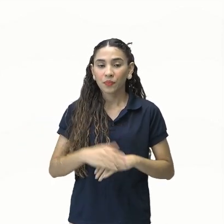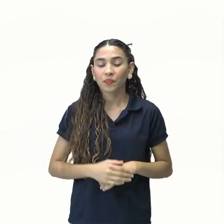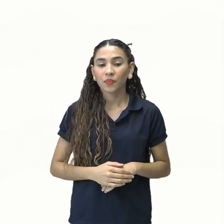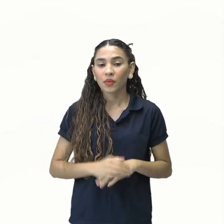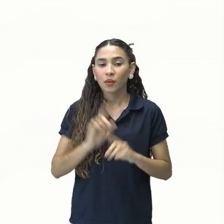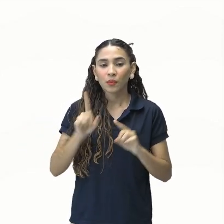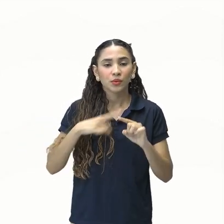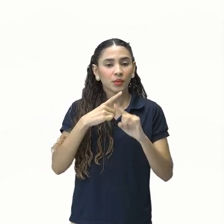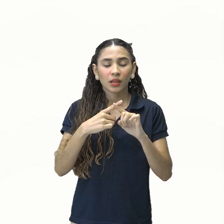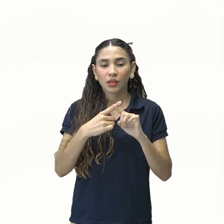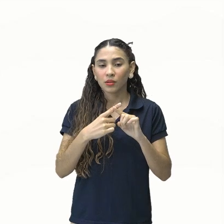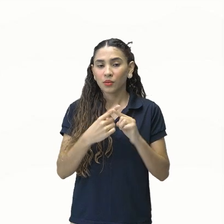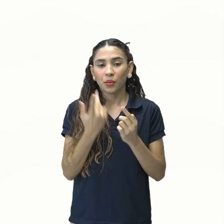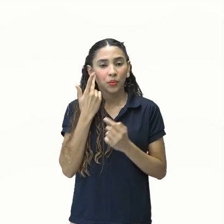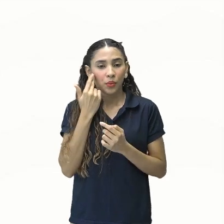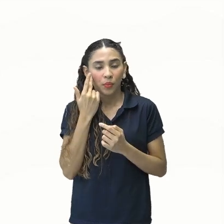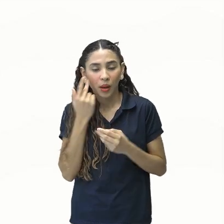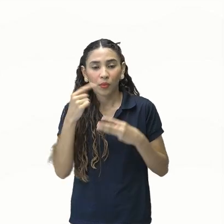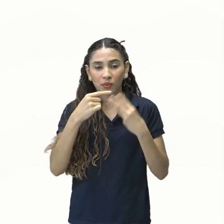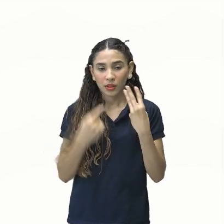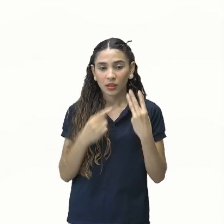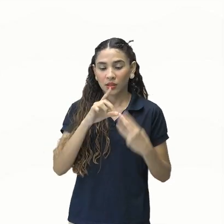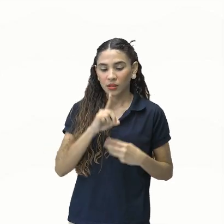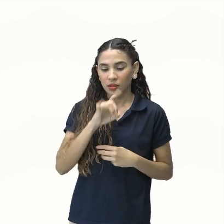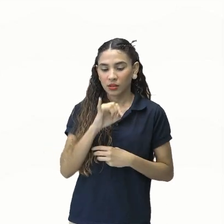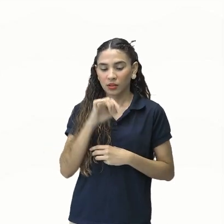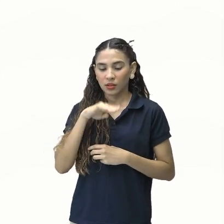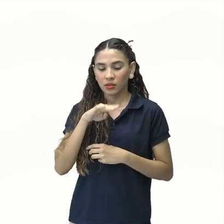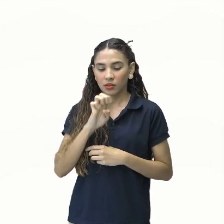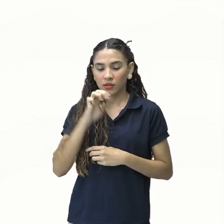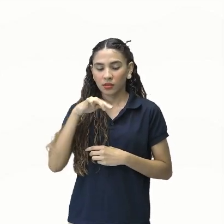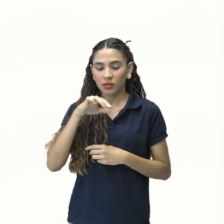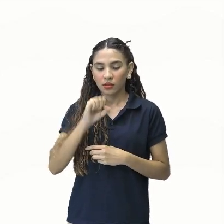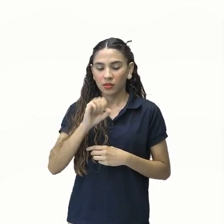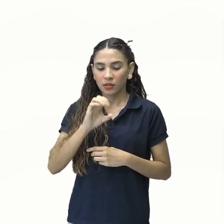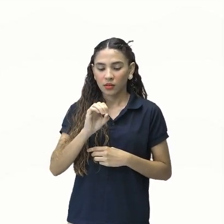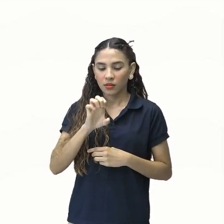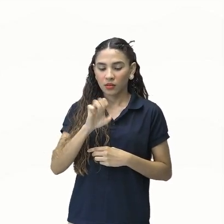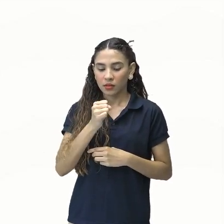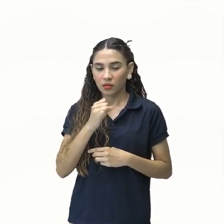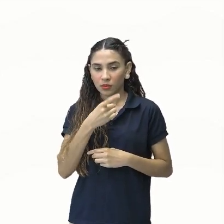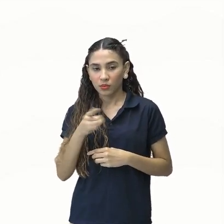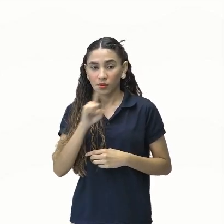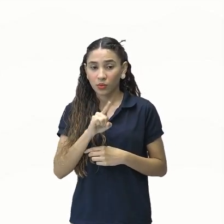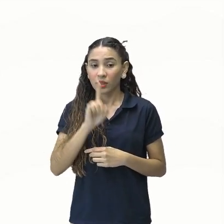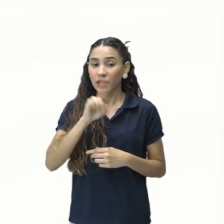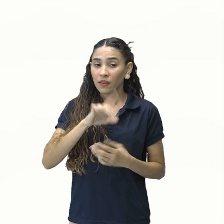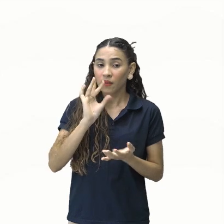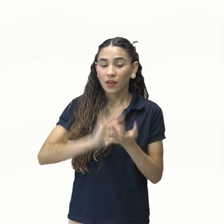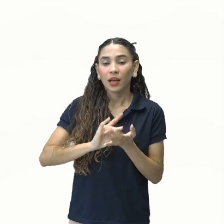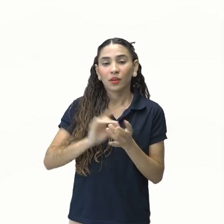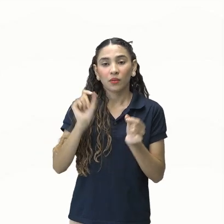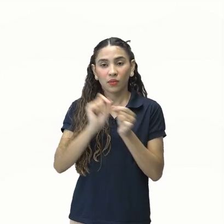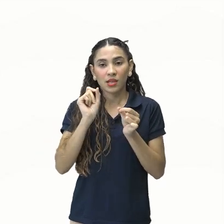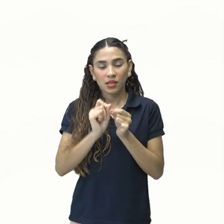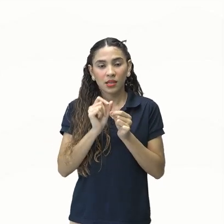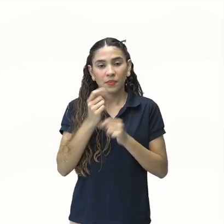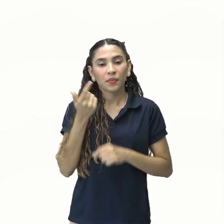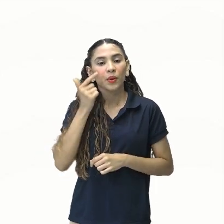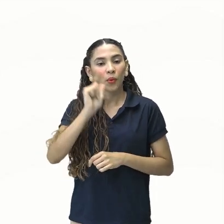vou estar multiplicando as minhas 3 dimensões do mesmo jeito. E é exatamente o que a gente vai fazer